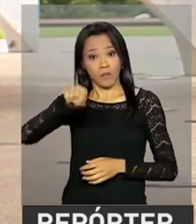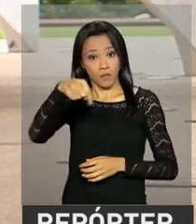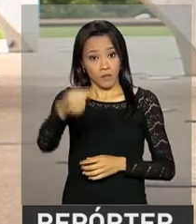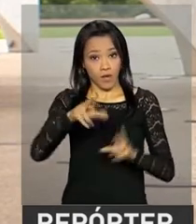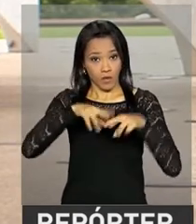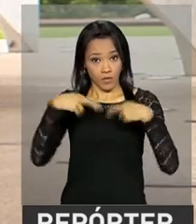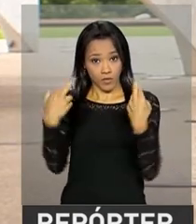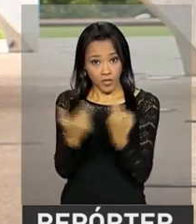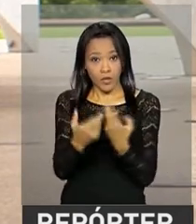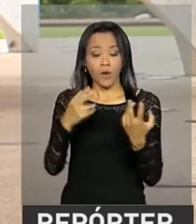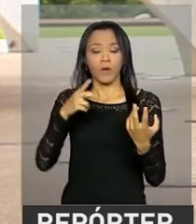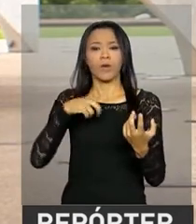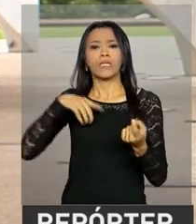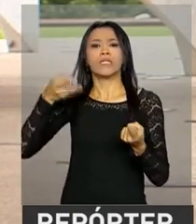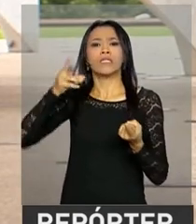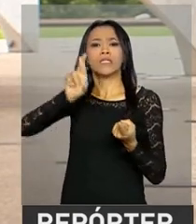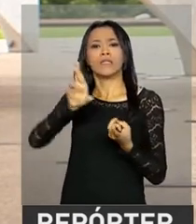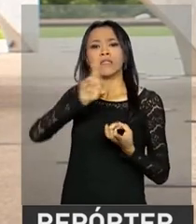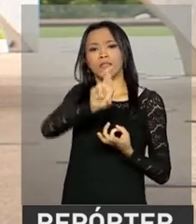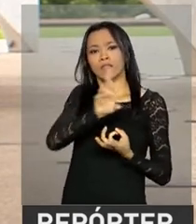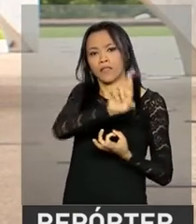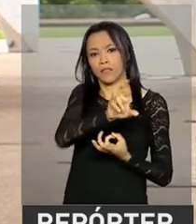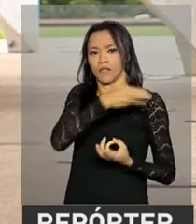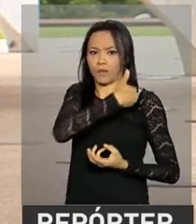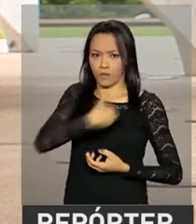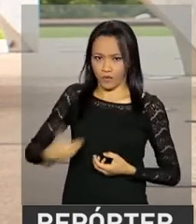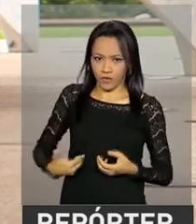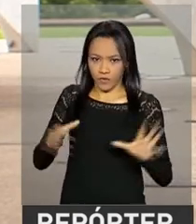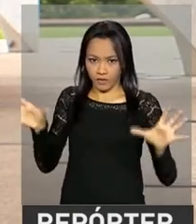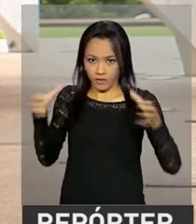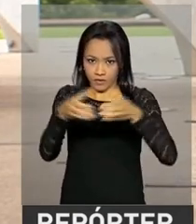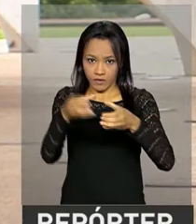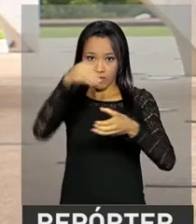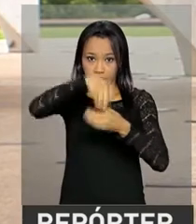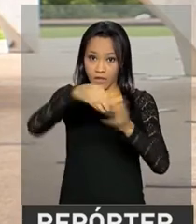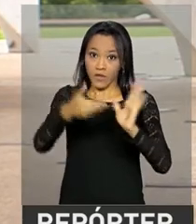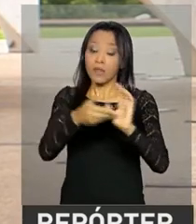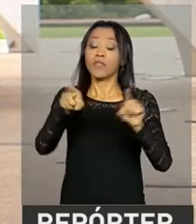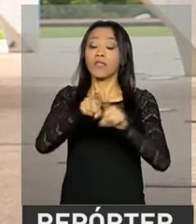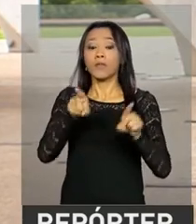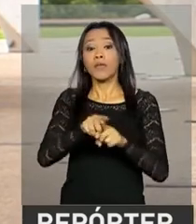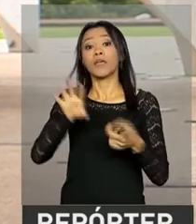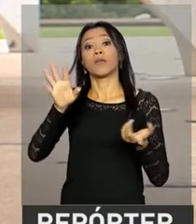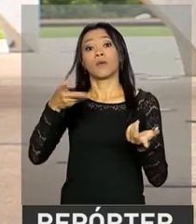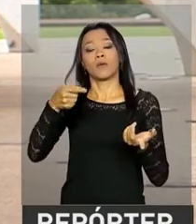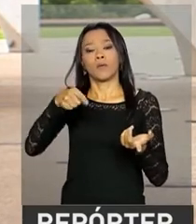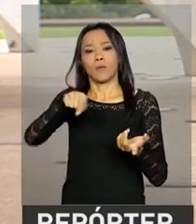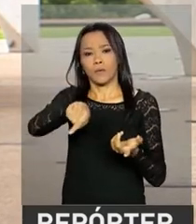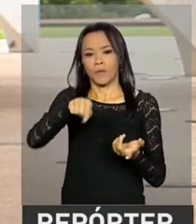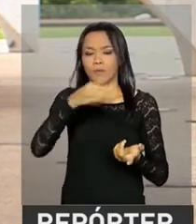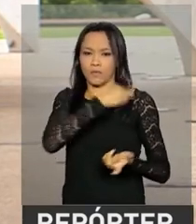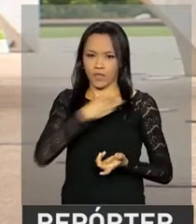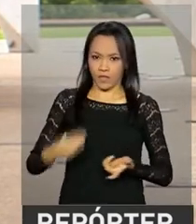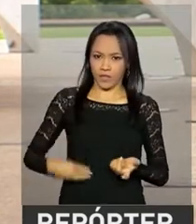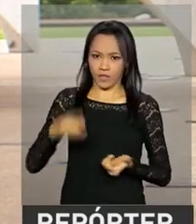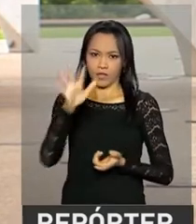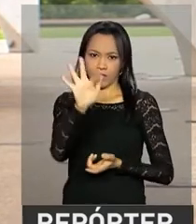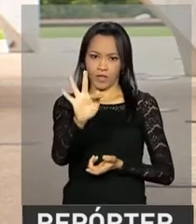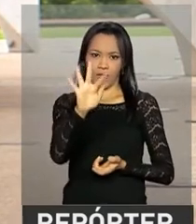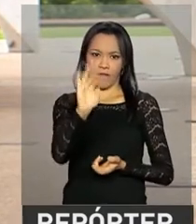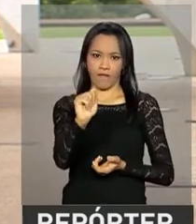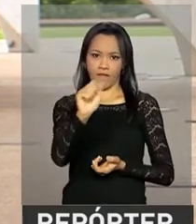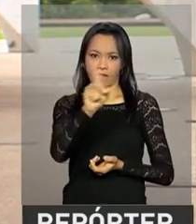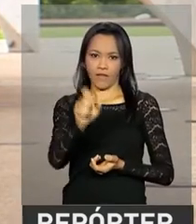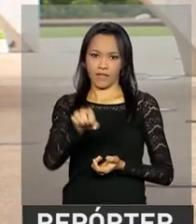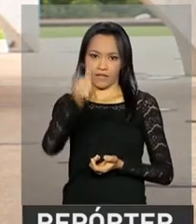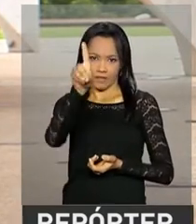Palácio do Planalto, líderes do governo na Câmara e o ministro da Fazenda, Henrique Meirelles. À tarde, o presidente Michel Temer volta a receber o ministro,